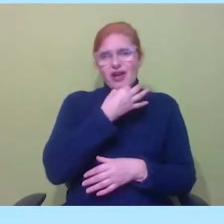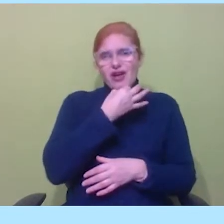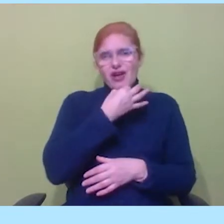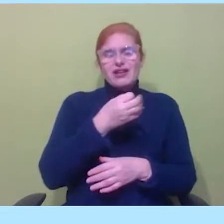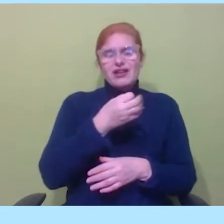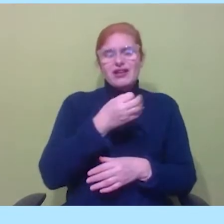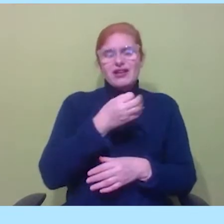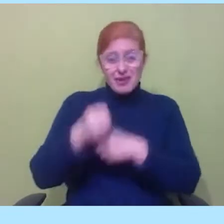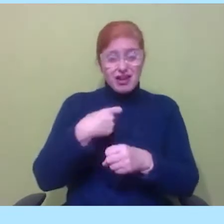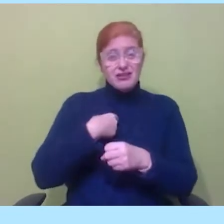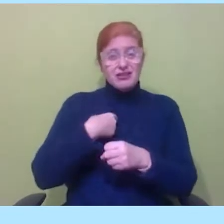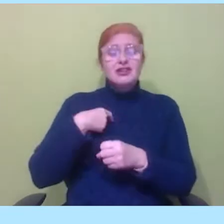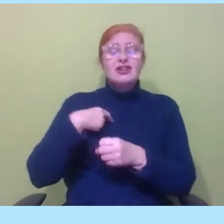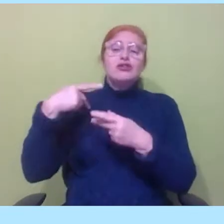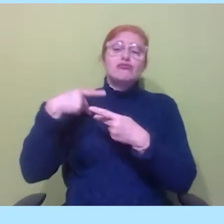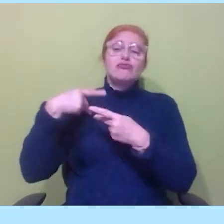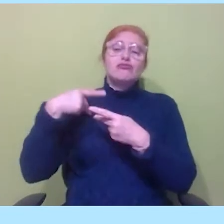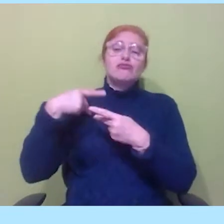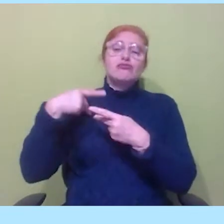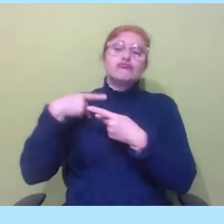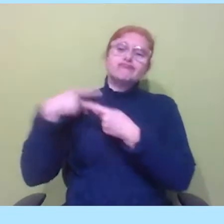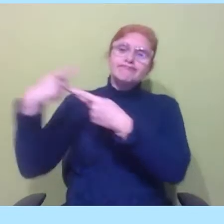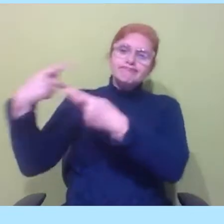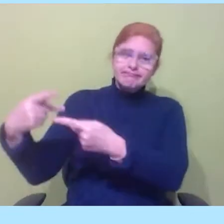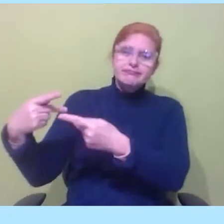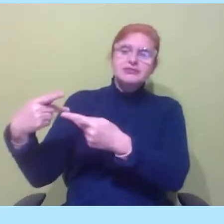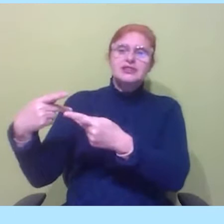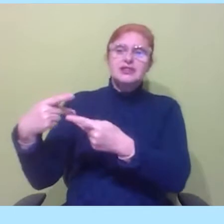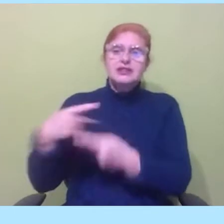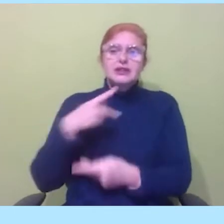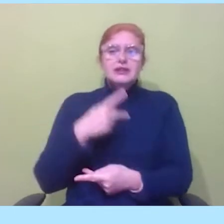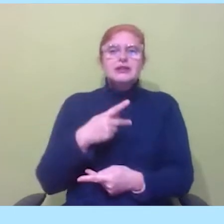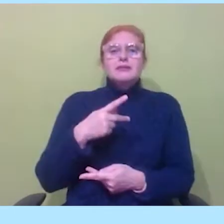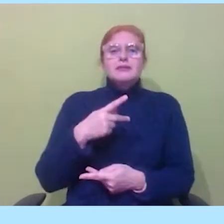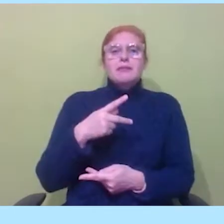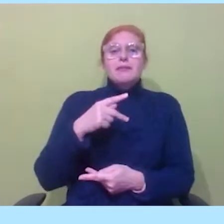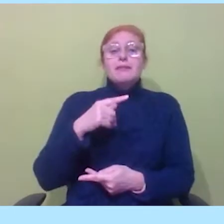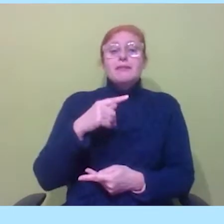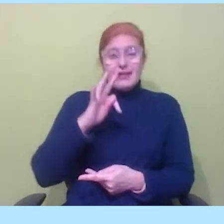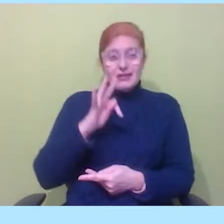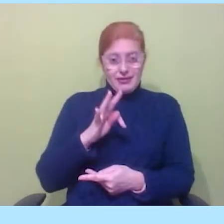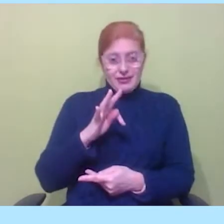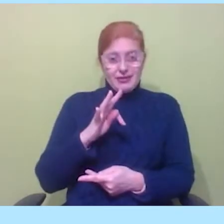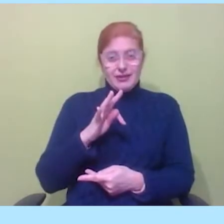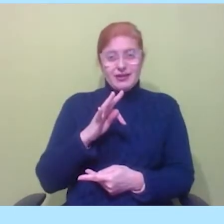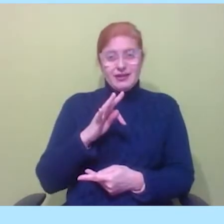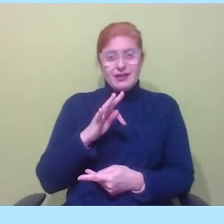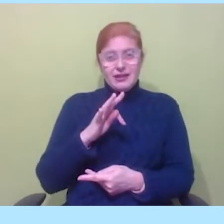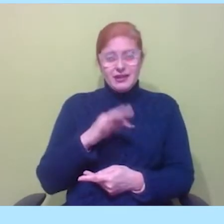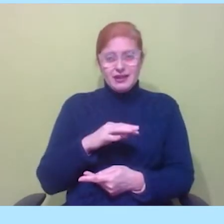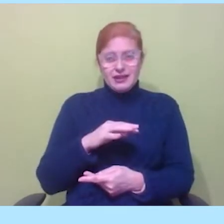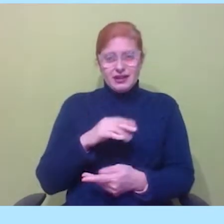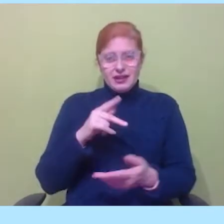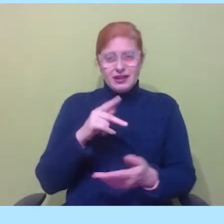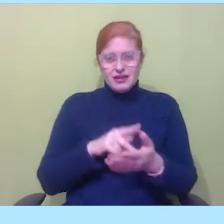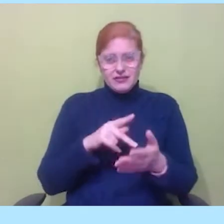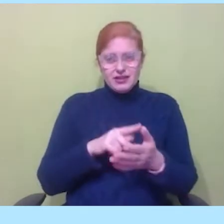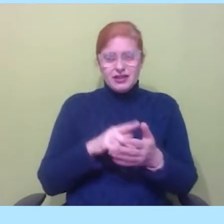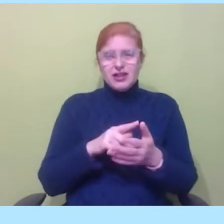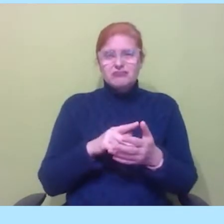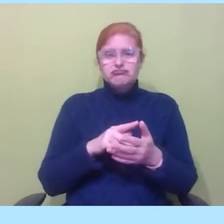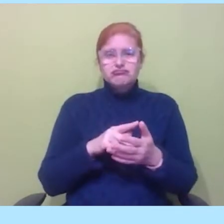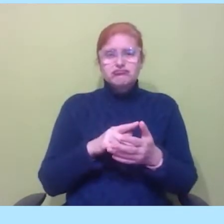convidada pelo PT para dar, na verdade por uma companheira